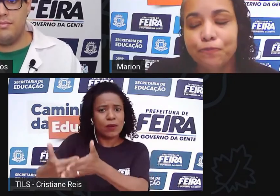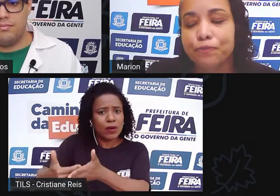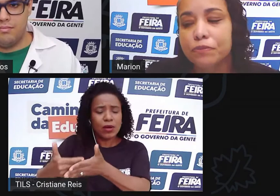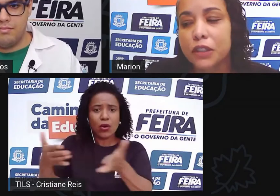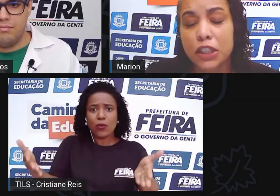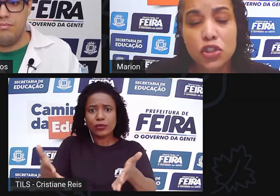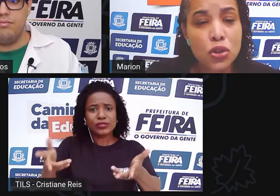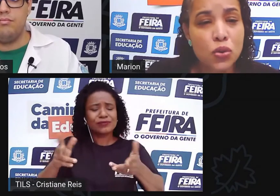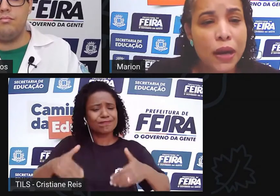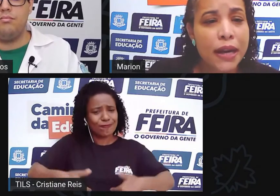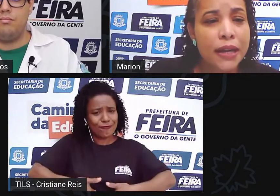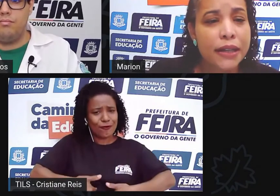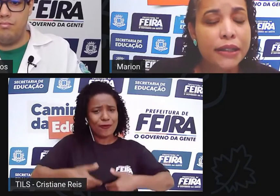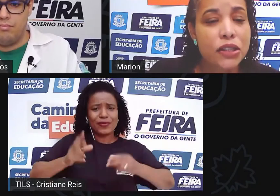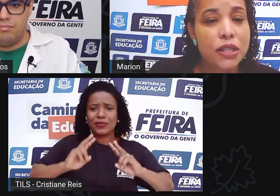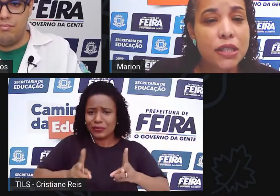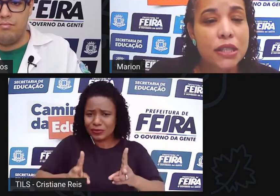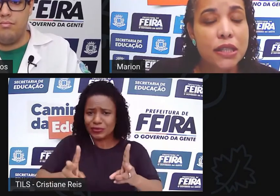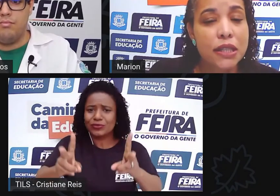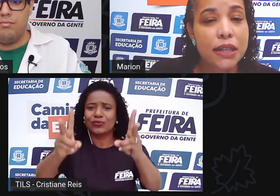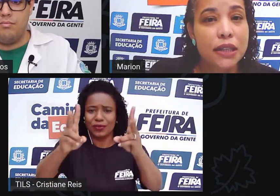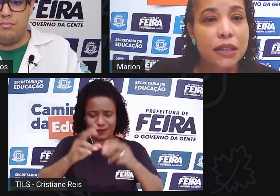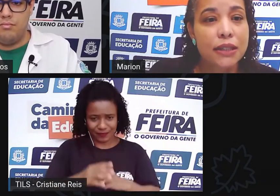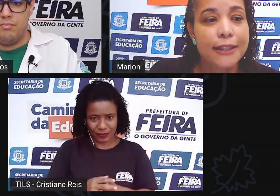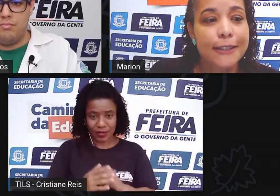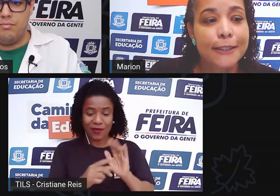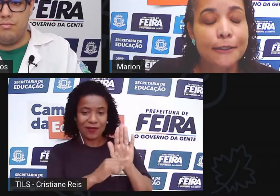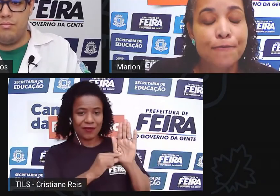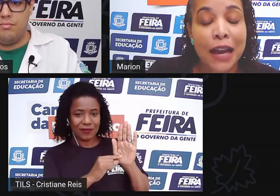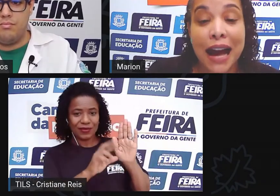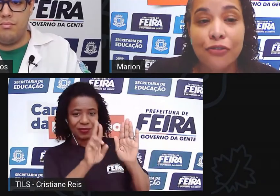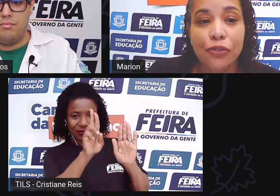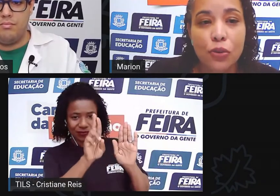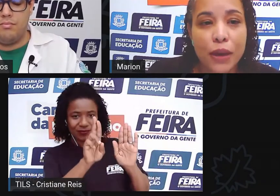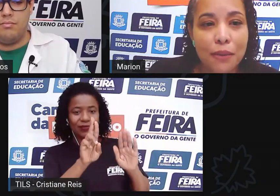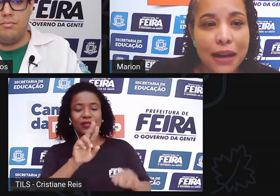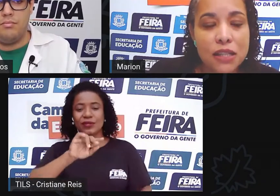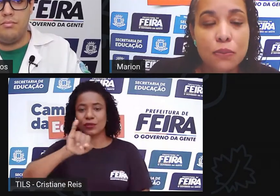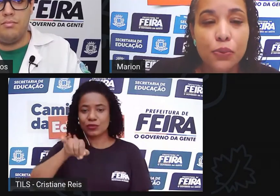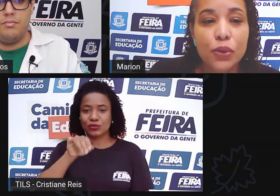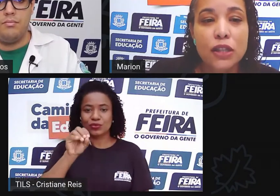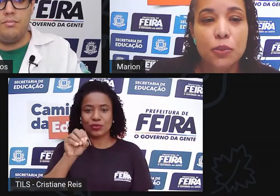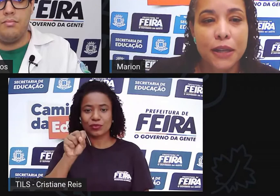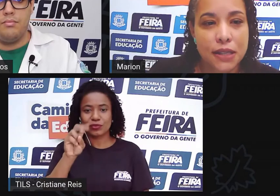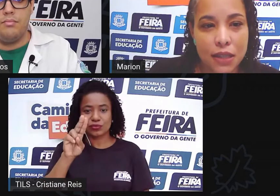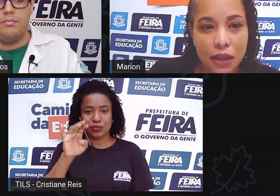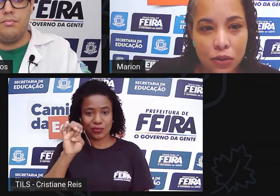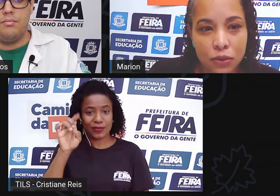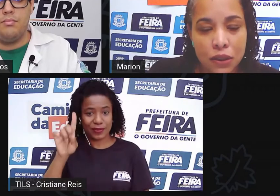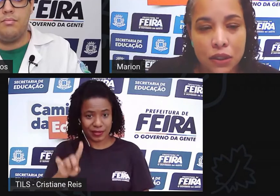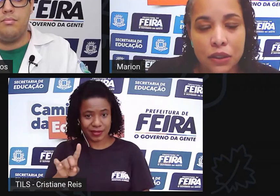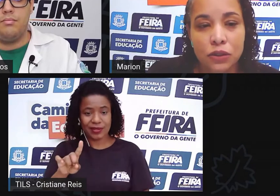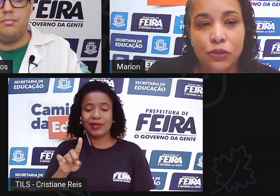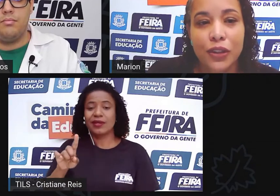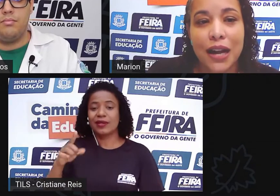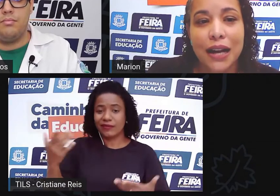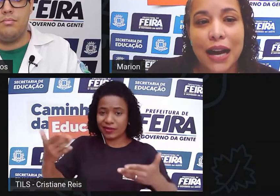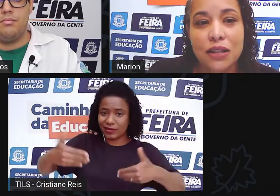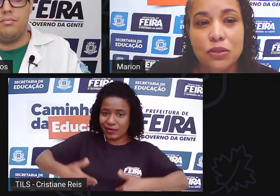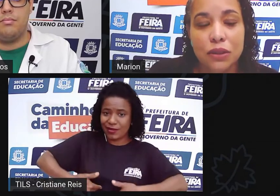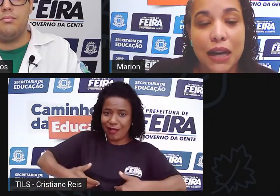né? E Josué, ele dizia que a fome é a mais pura expressão